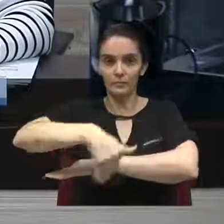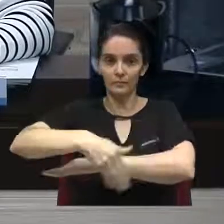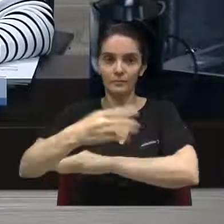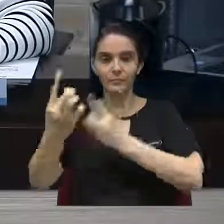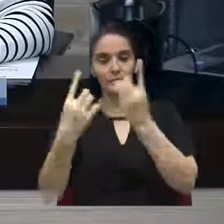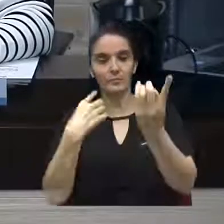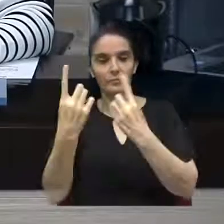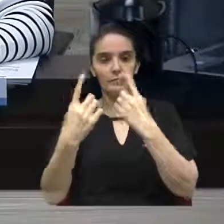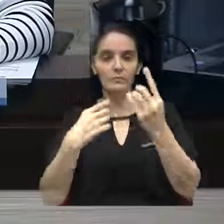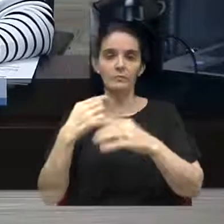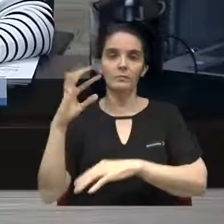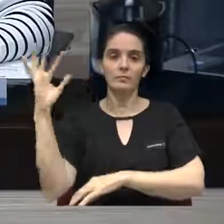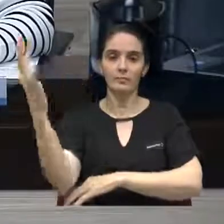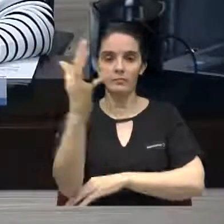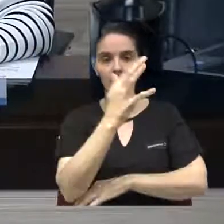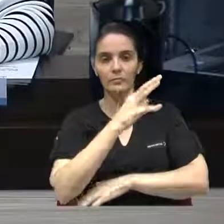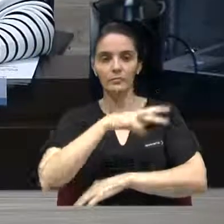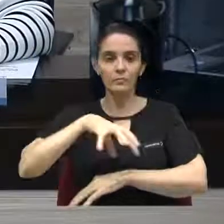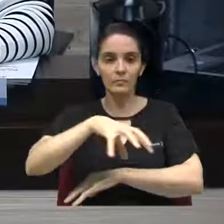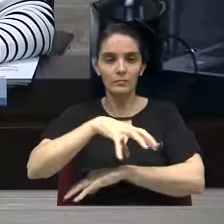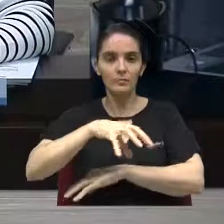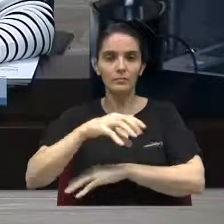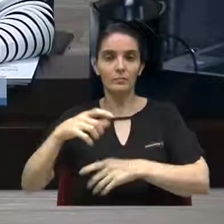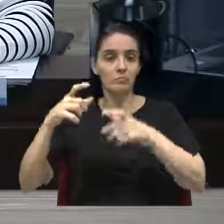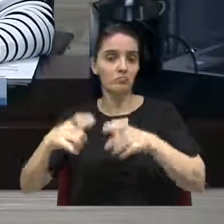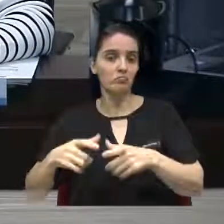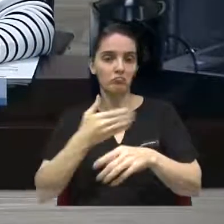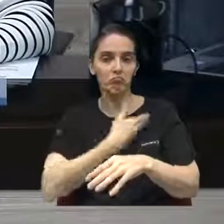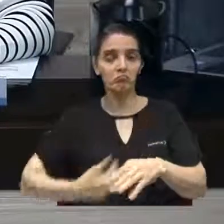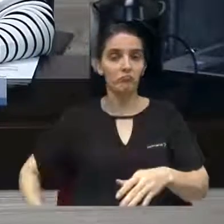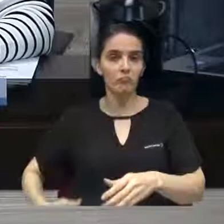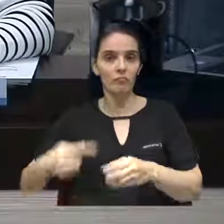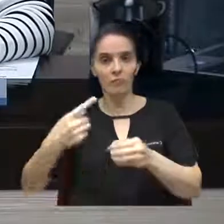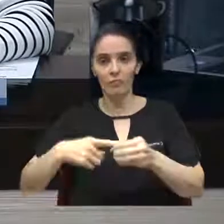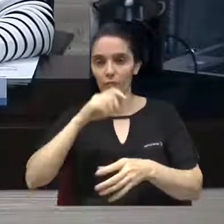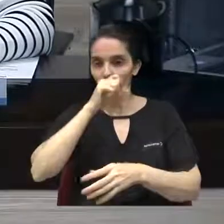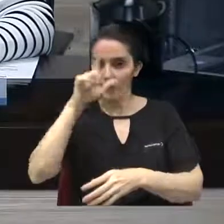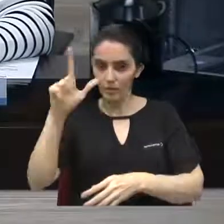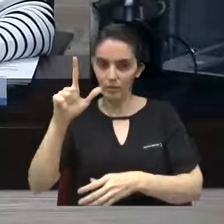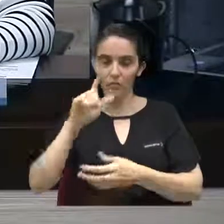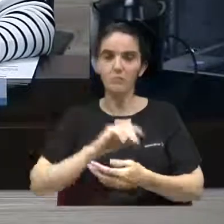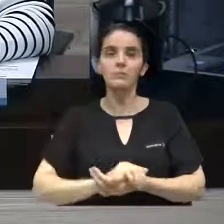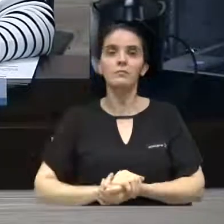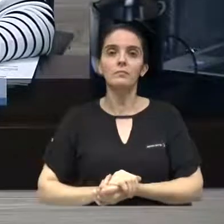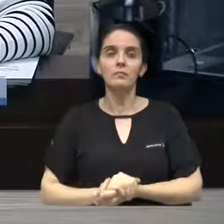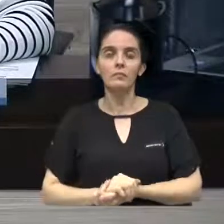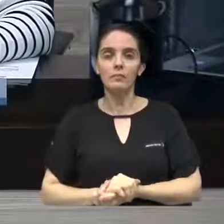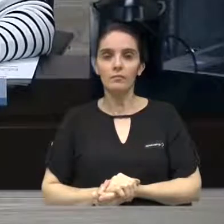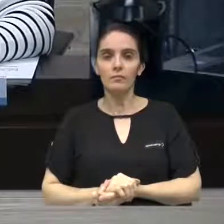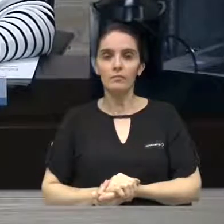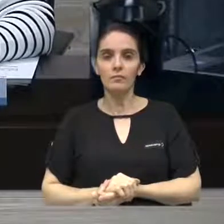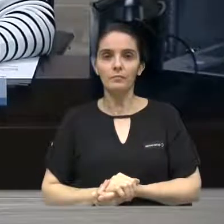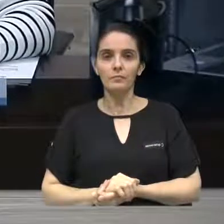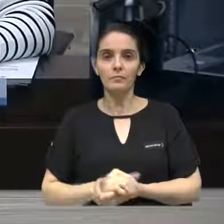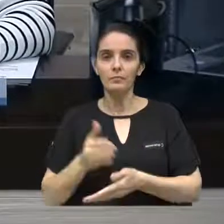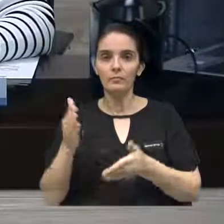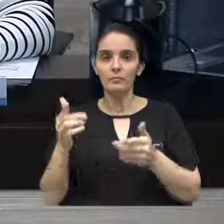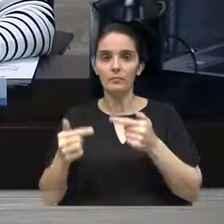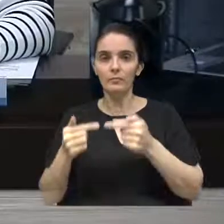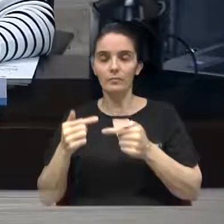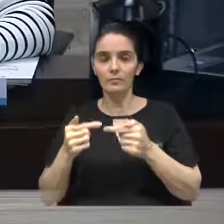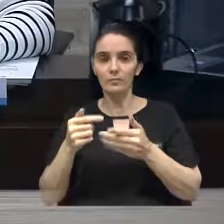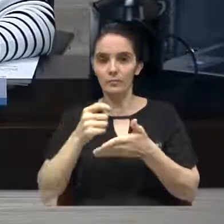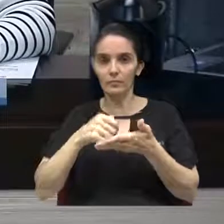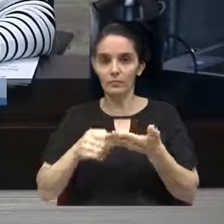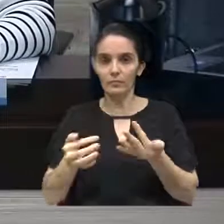das ruas, avenidas, praças ou logradouros públicos do município de Limeira e da outras providências. Está em discussão a redação